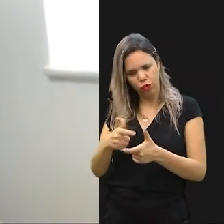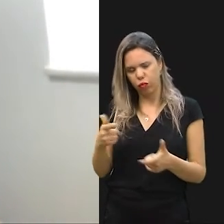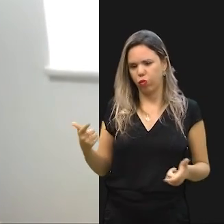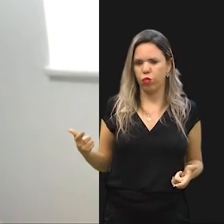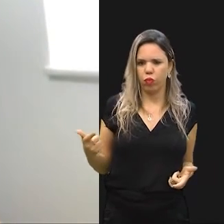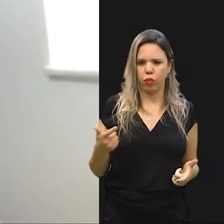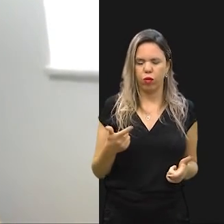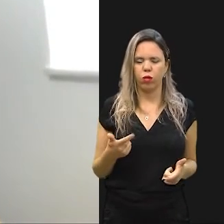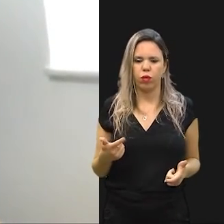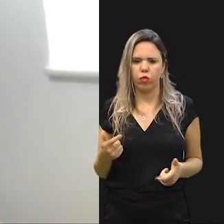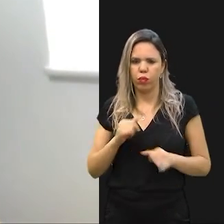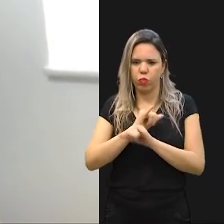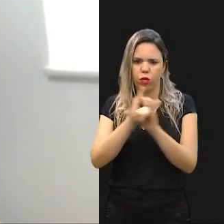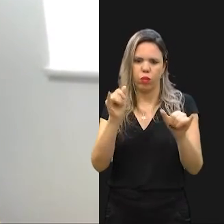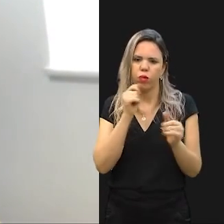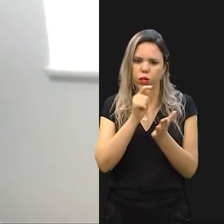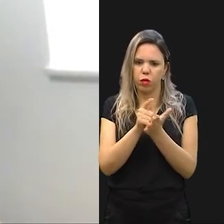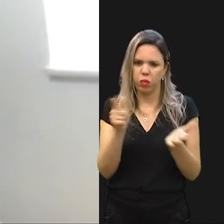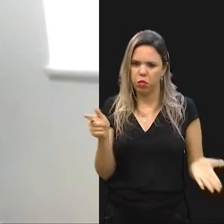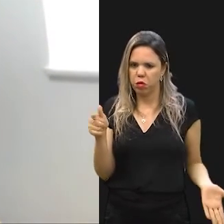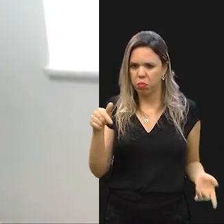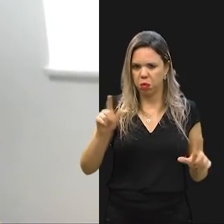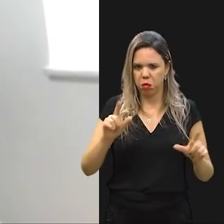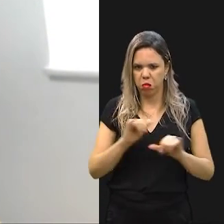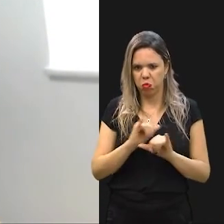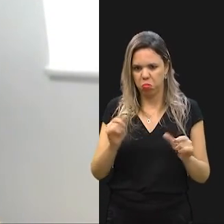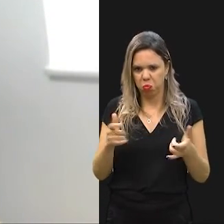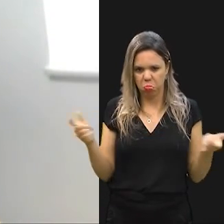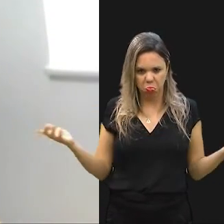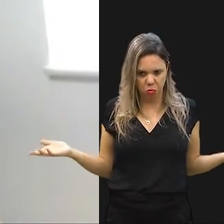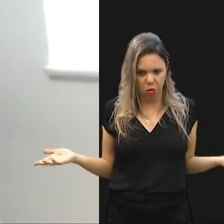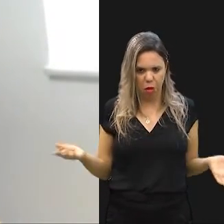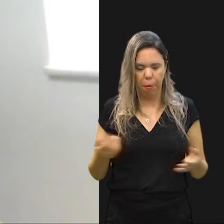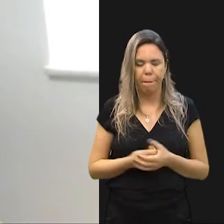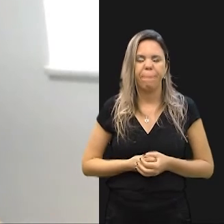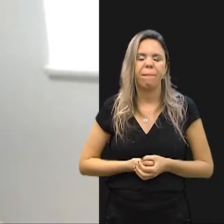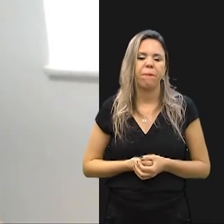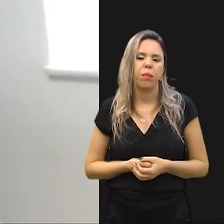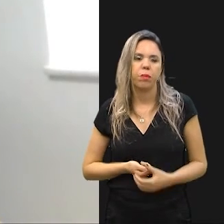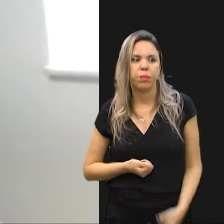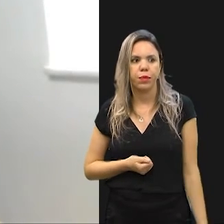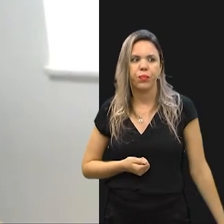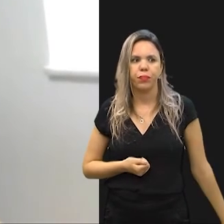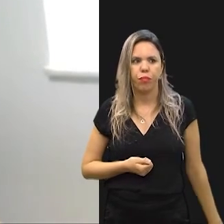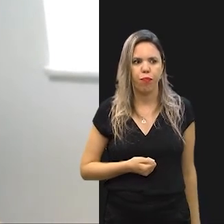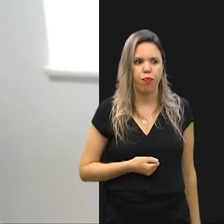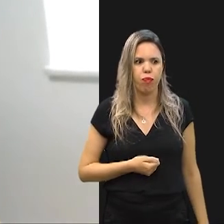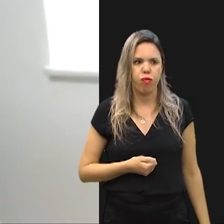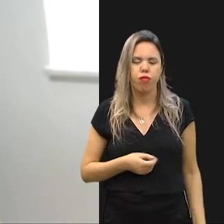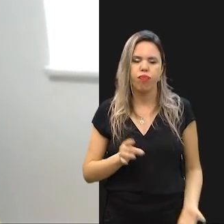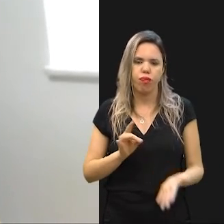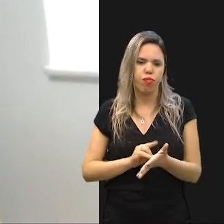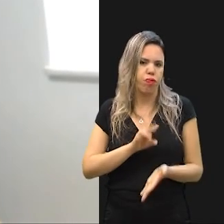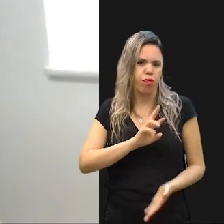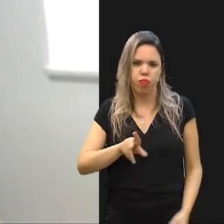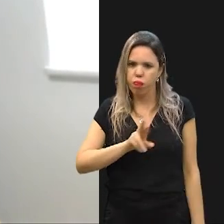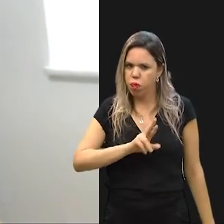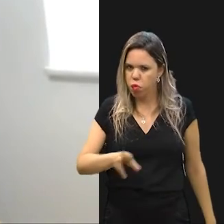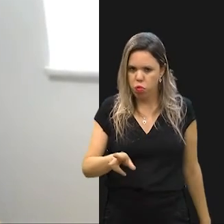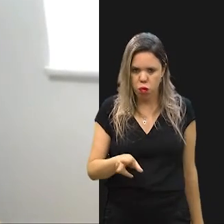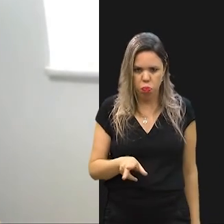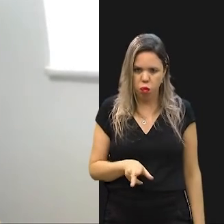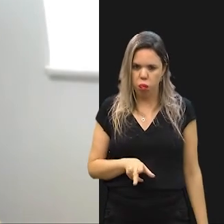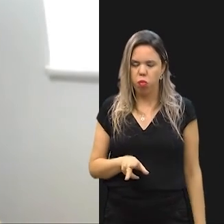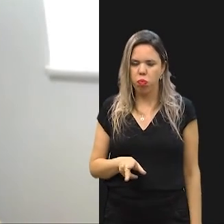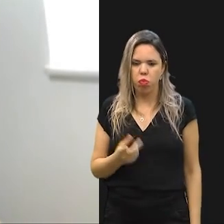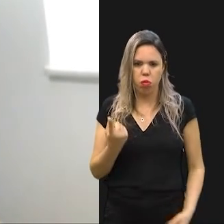havia sido noticiado ainda, né, de uma forma tão ampla. Mas, de fato, não é o